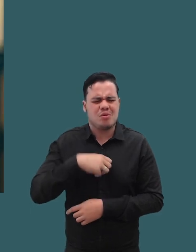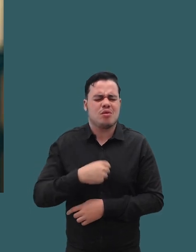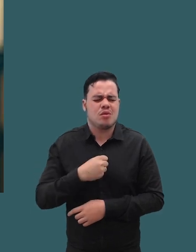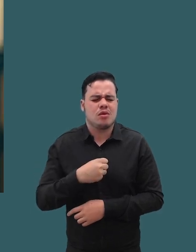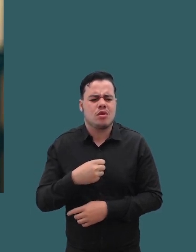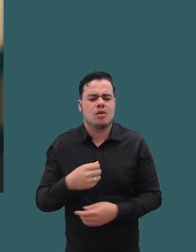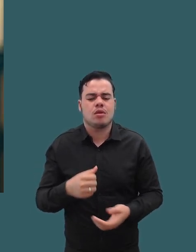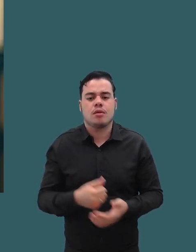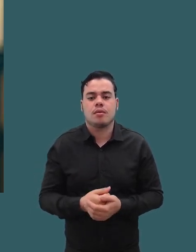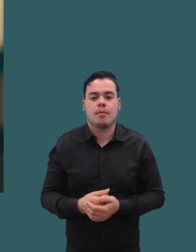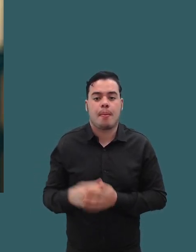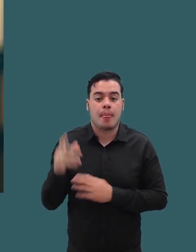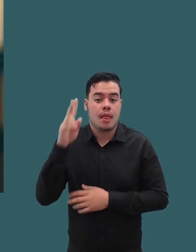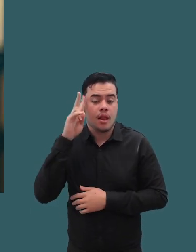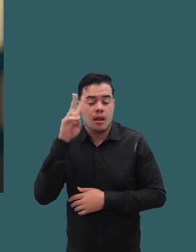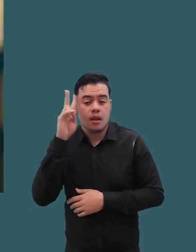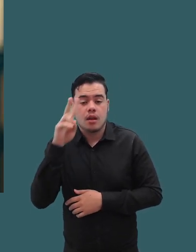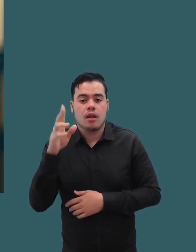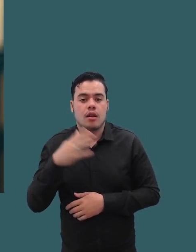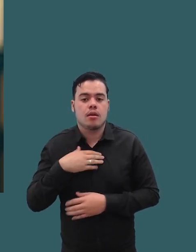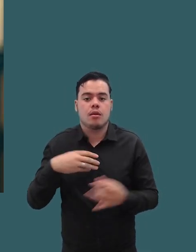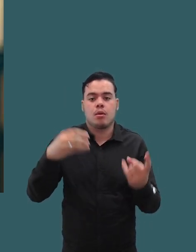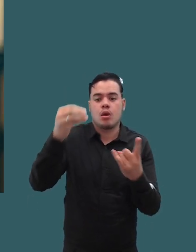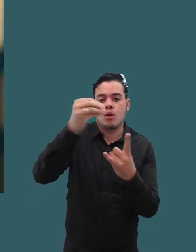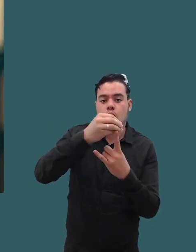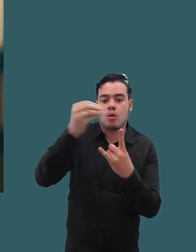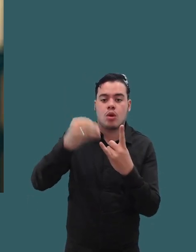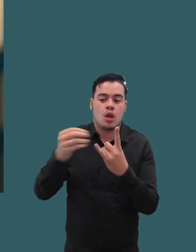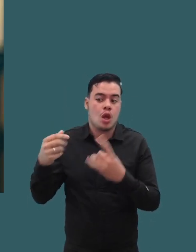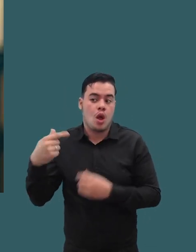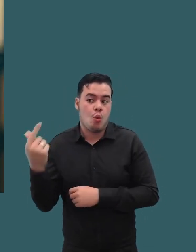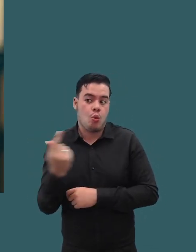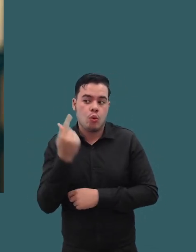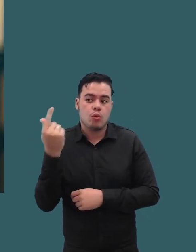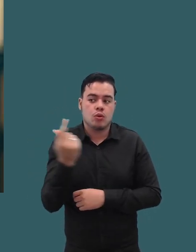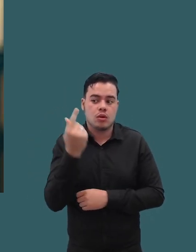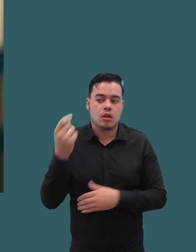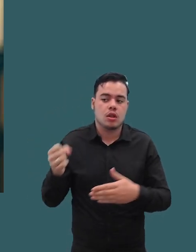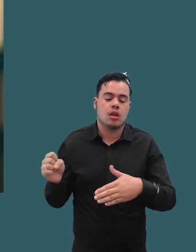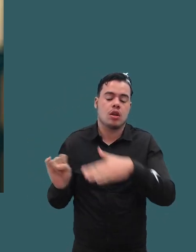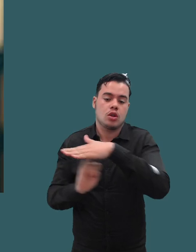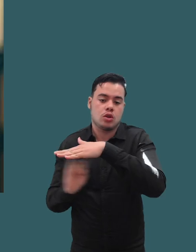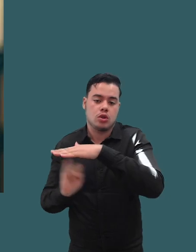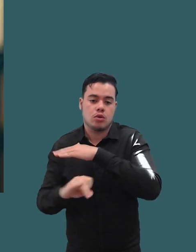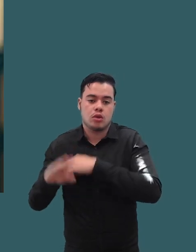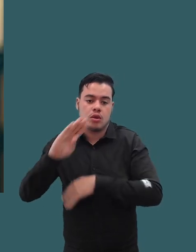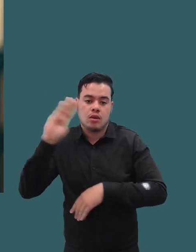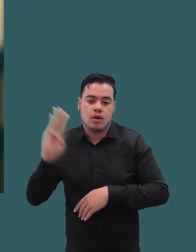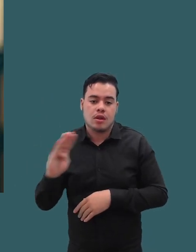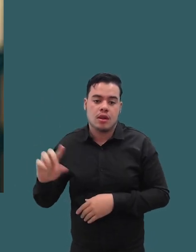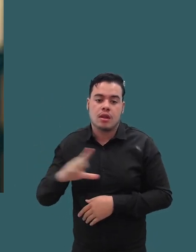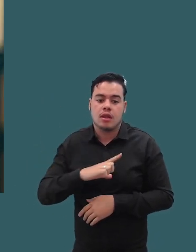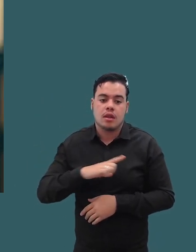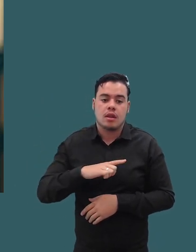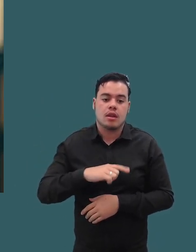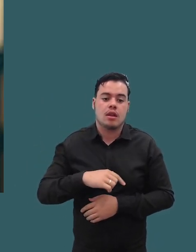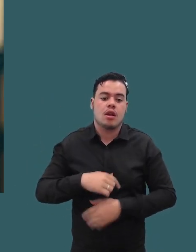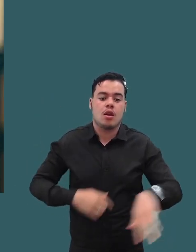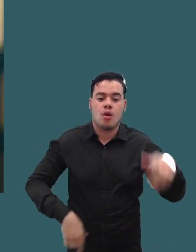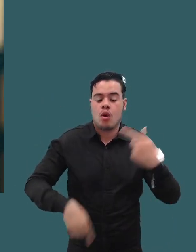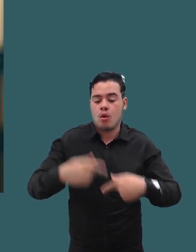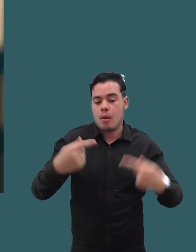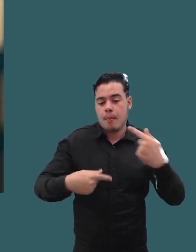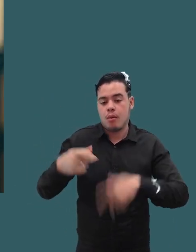mestrado. Vamos destacar também a Fiocruz, que é a única instituição brasileira que dispõe de uma política